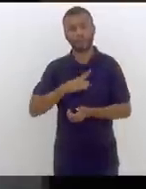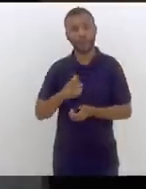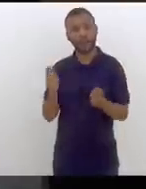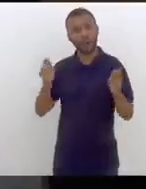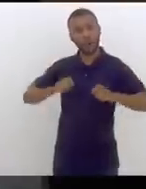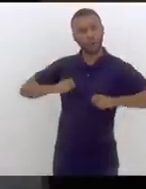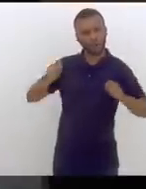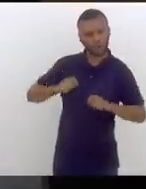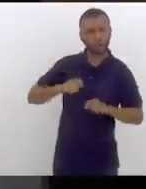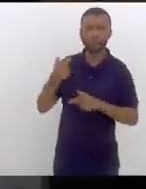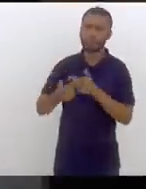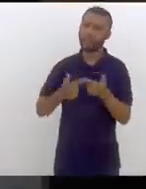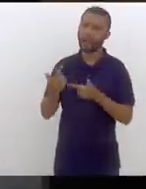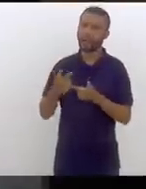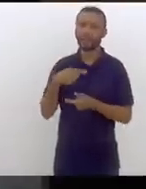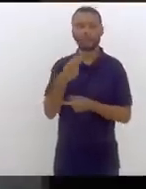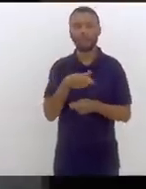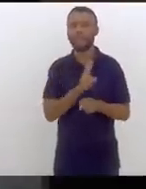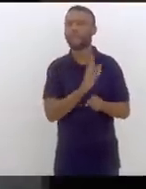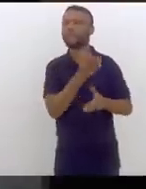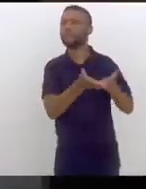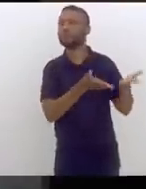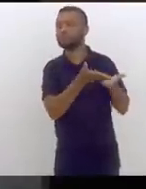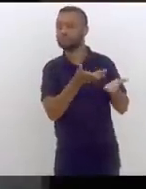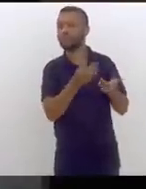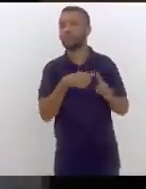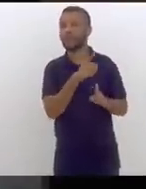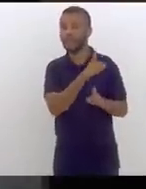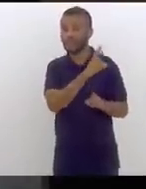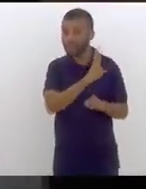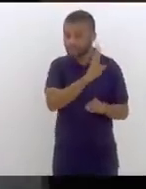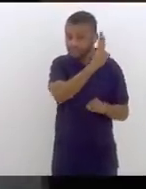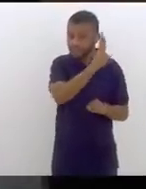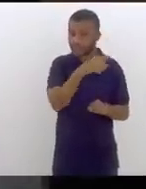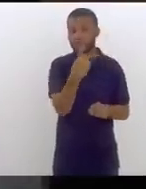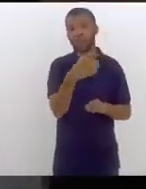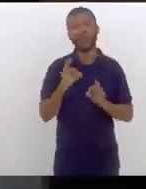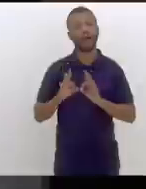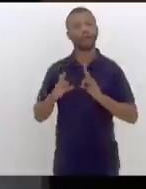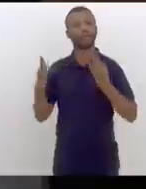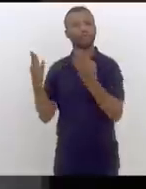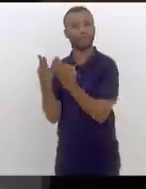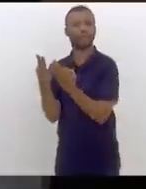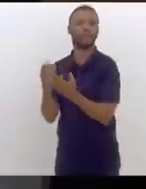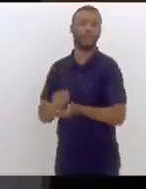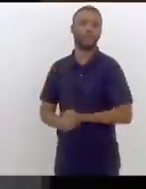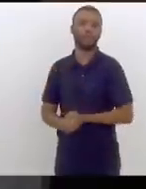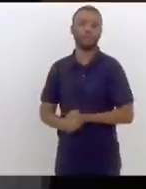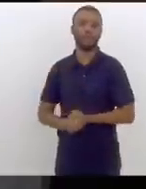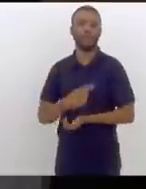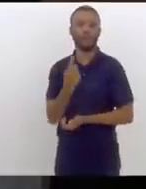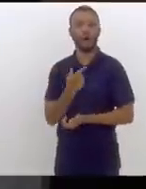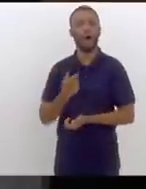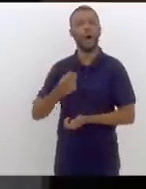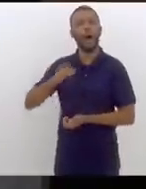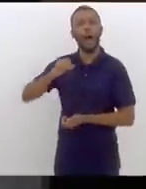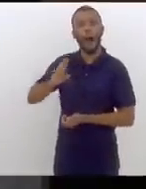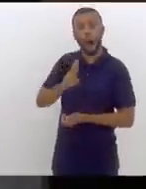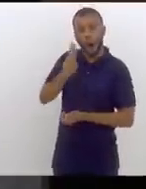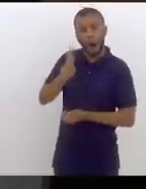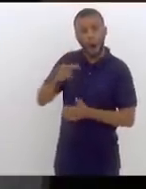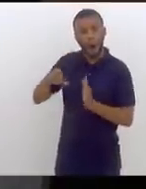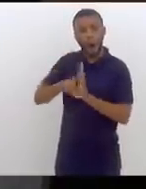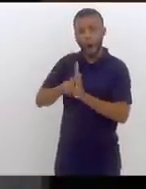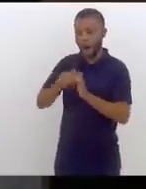trabalho a gente vai prestar um bom serviço à população que quem tá na ponta são os nossos familiares Nós somos o usuários do nosso próprio serviço